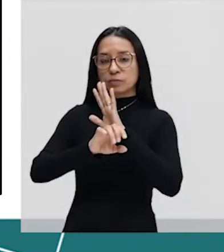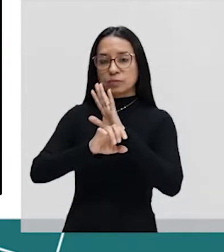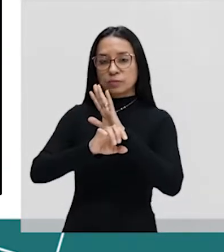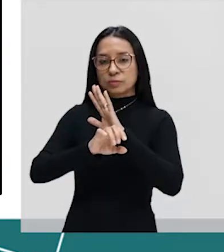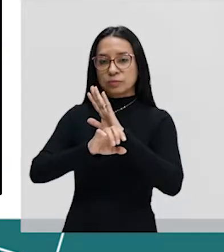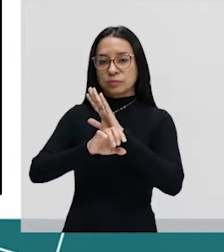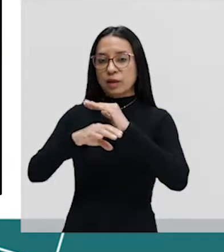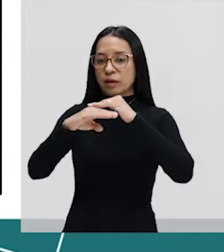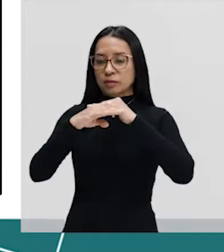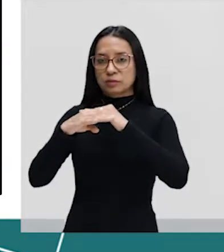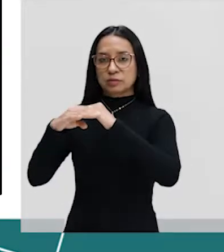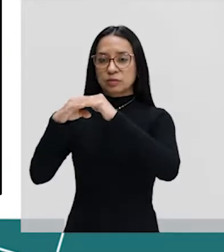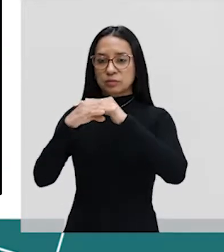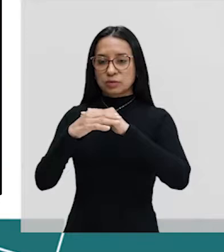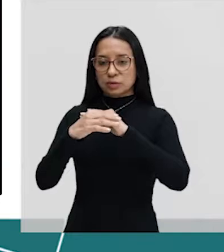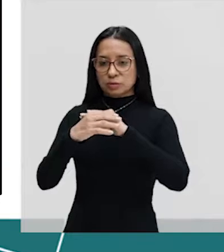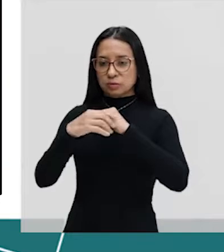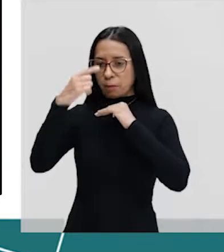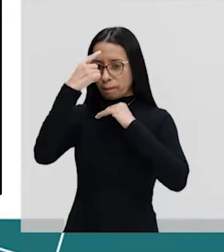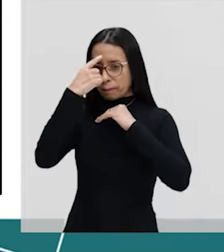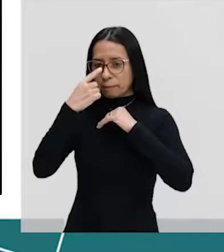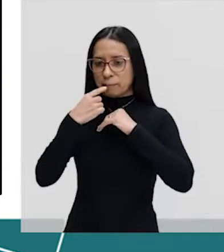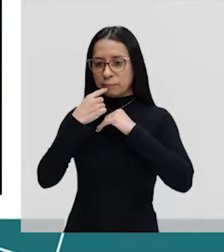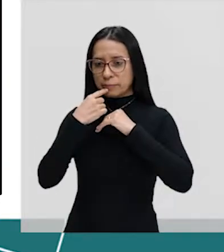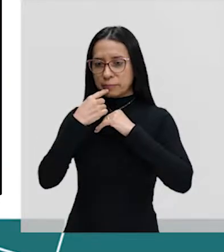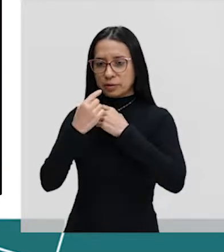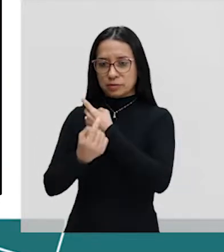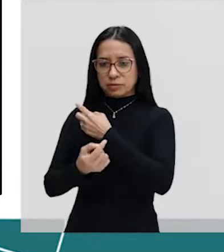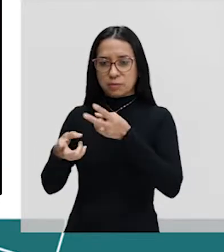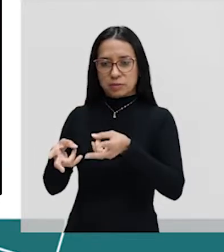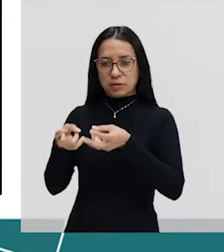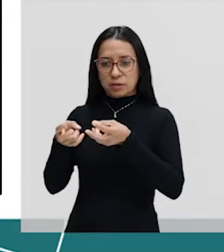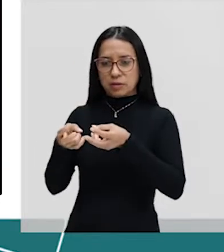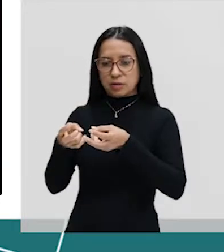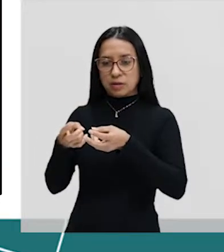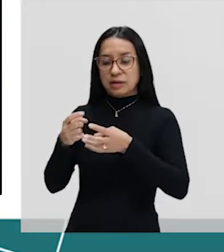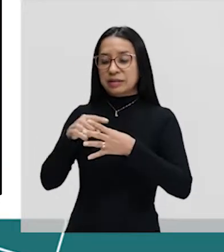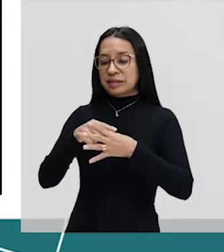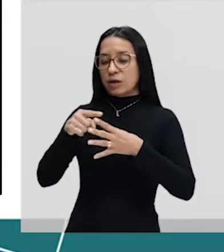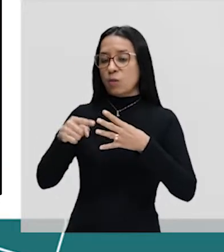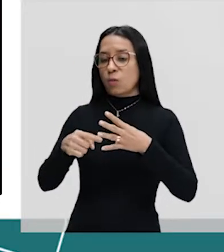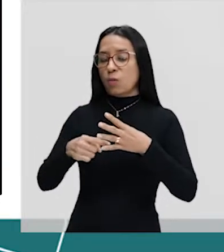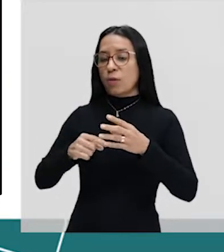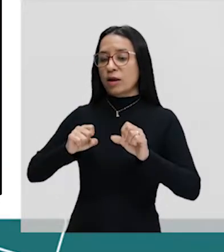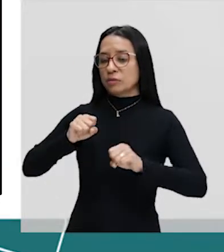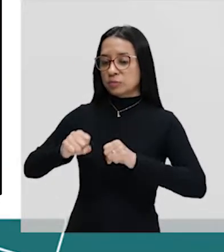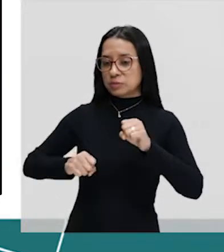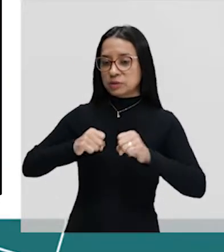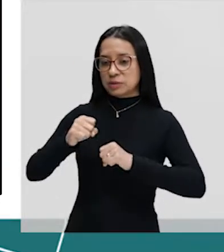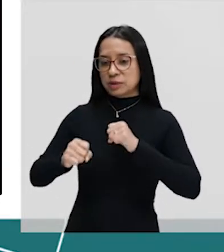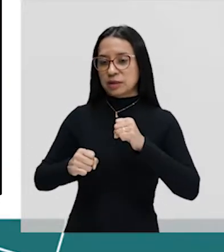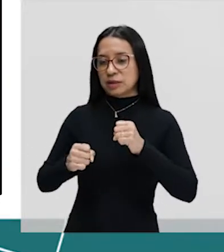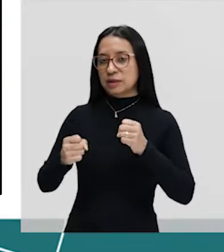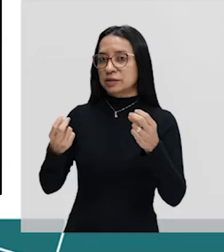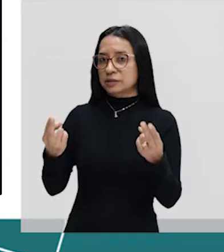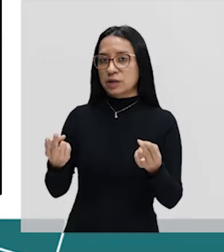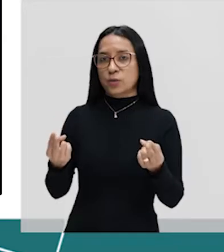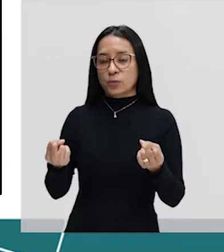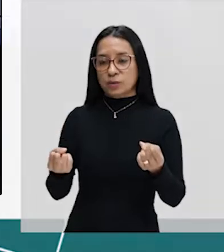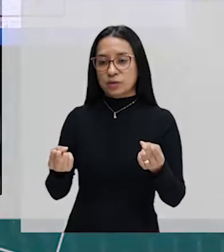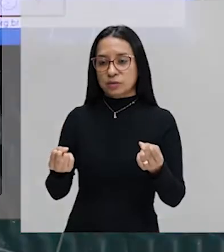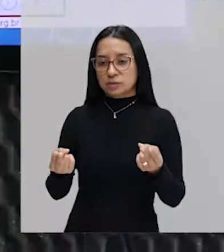Igualdade. Percebam a imagem da igualdade. Existem 4 bicicletas. As 4 bicicletas são iguais. Ela não leva